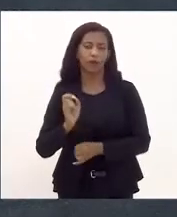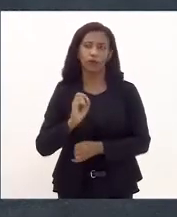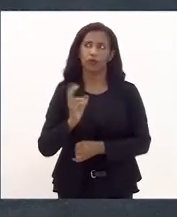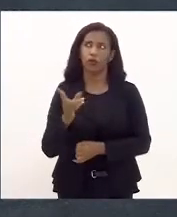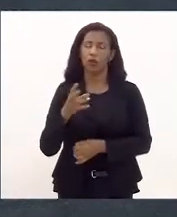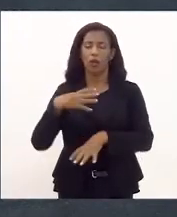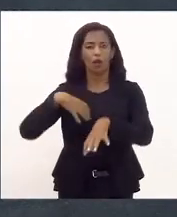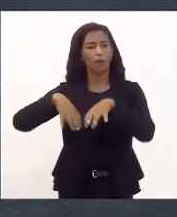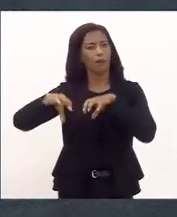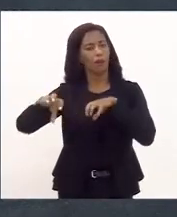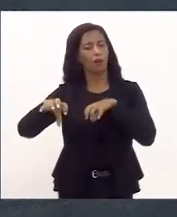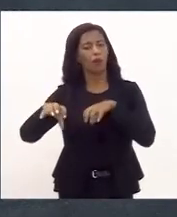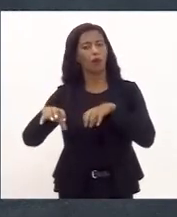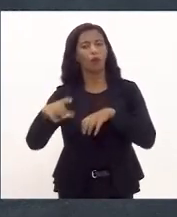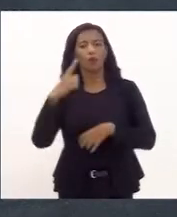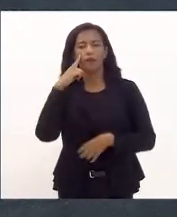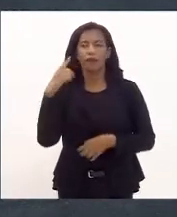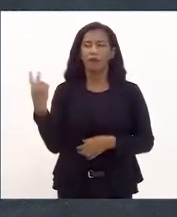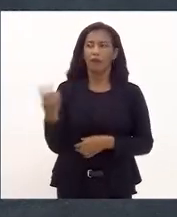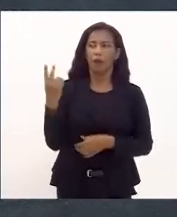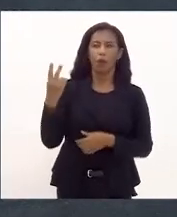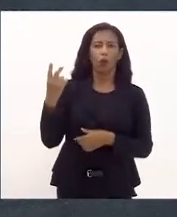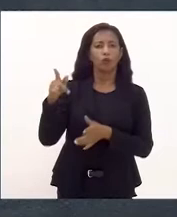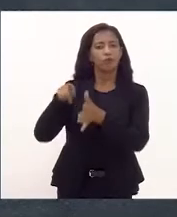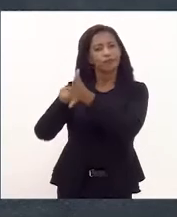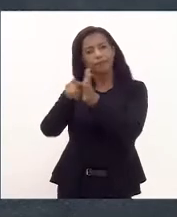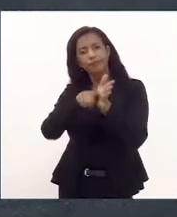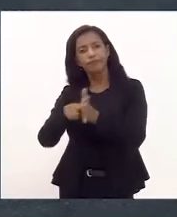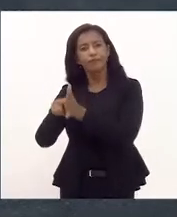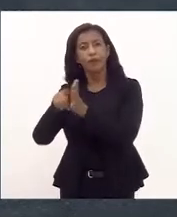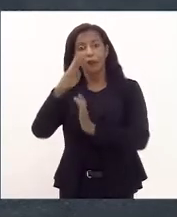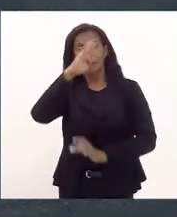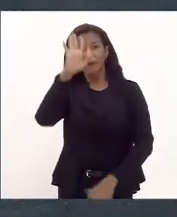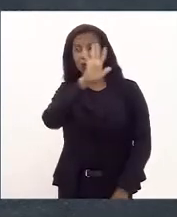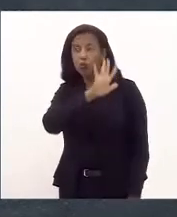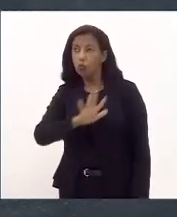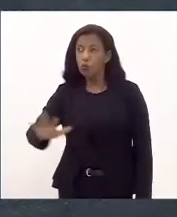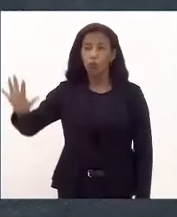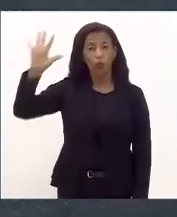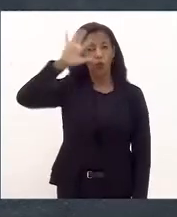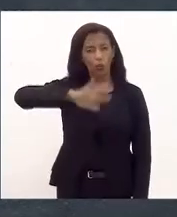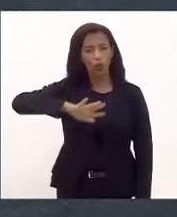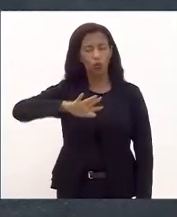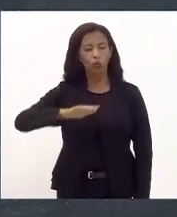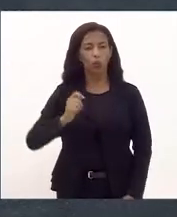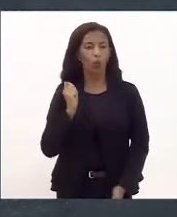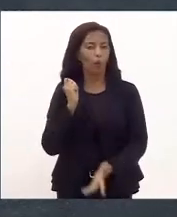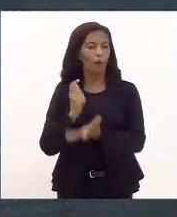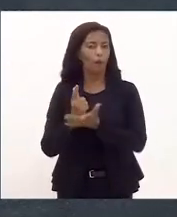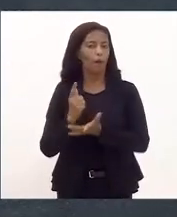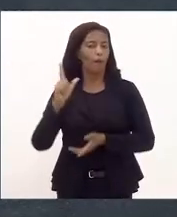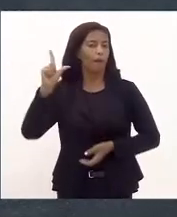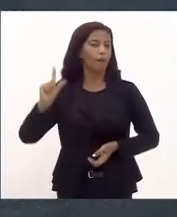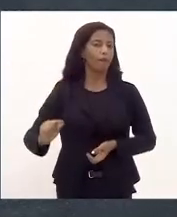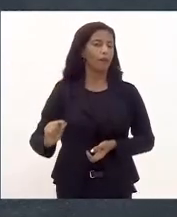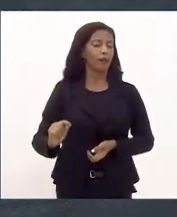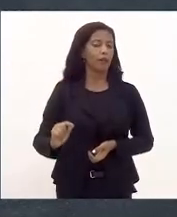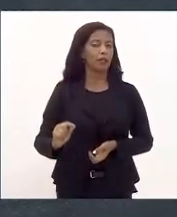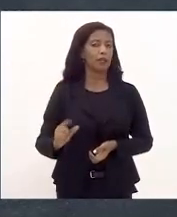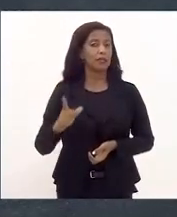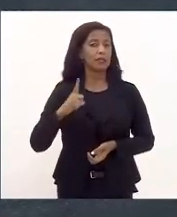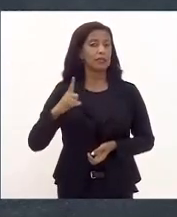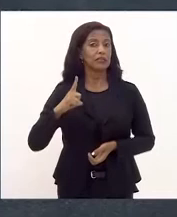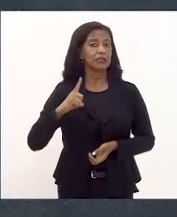forma remota, oferta de preços, para o Brasil inteiro ofertar preço, a gente teria